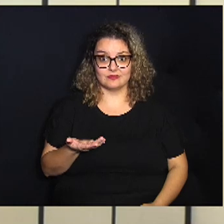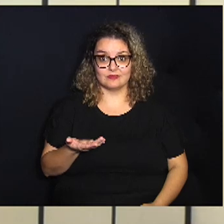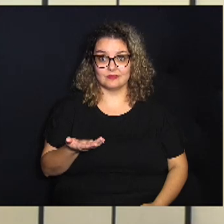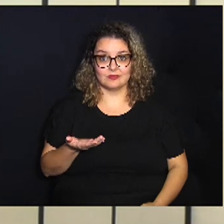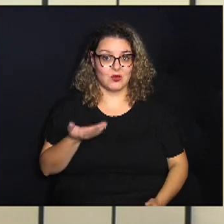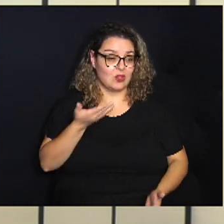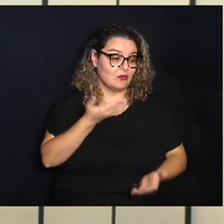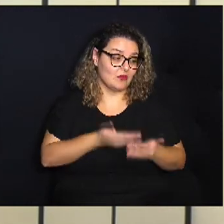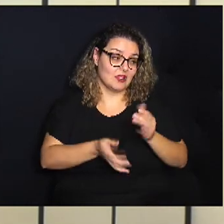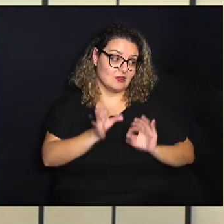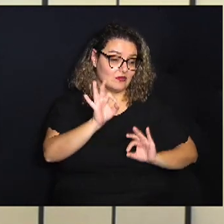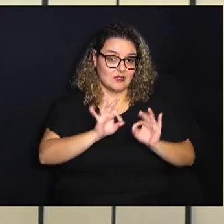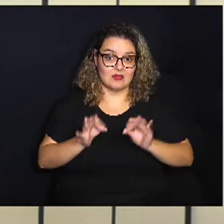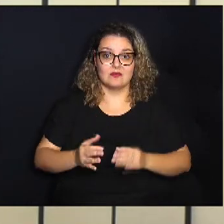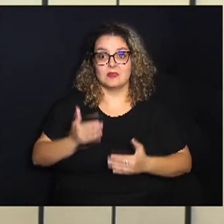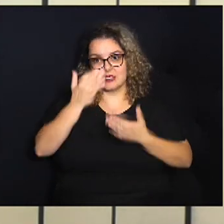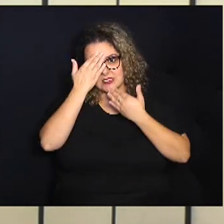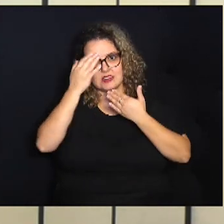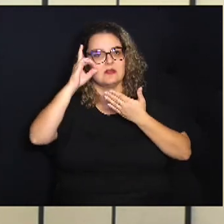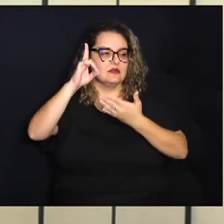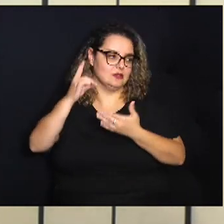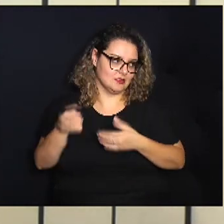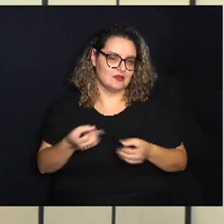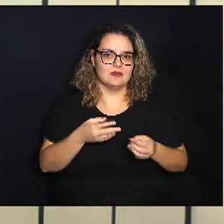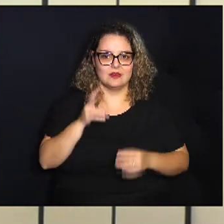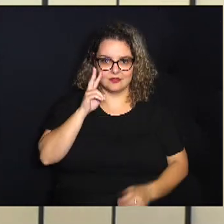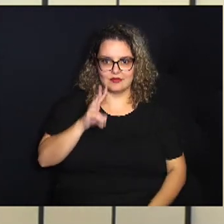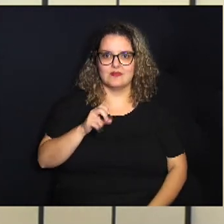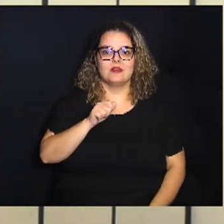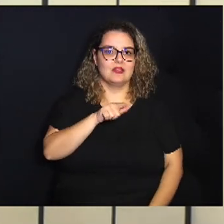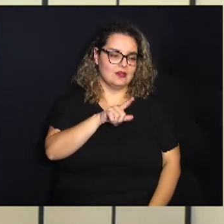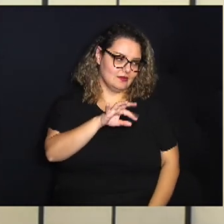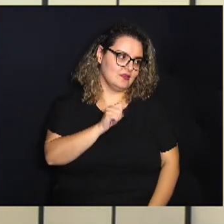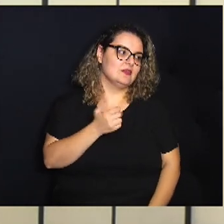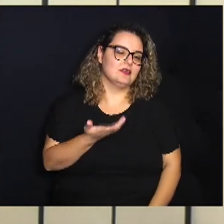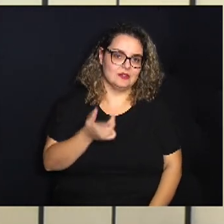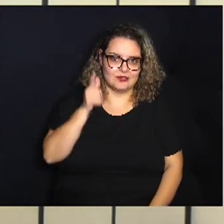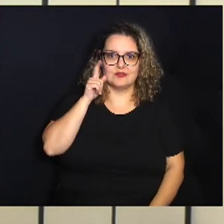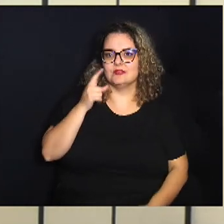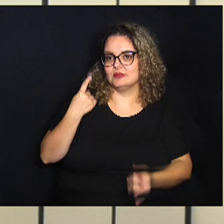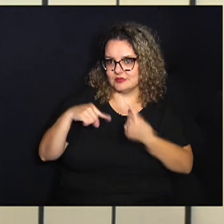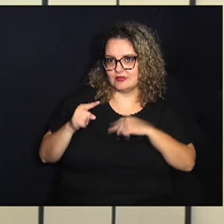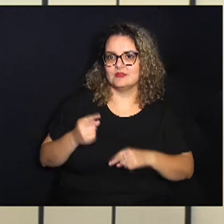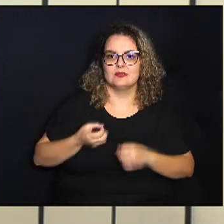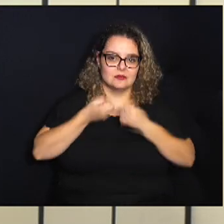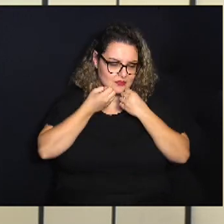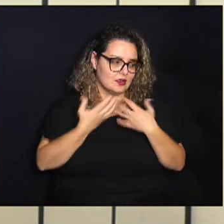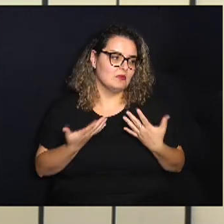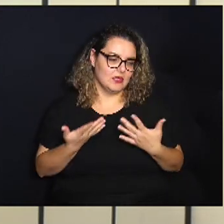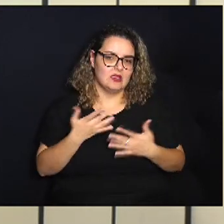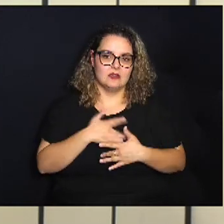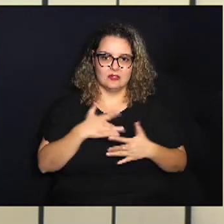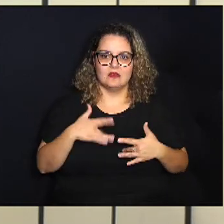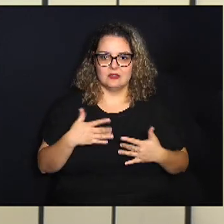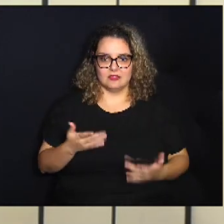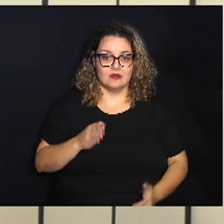toda essa preparação, mas graças a Deus, recentemente eu vi que ela teve alta, ela tá super bem. Mas é o que a Bruna falou, aqui no